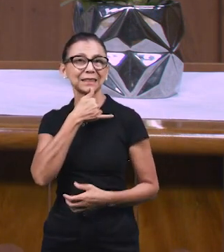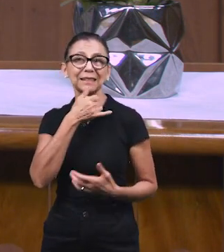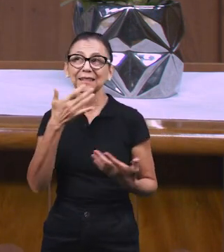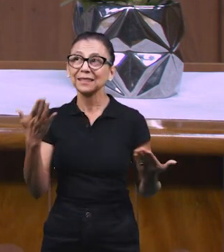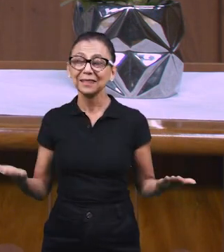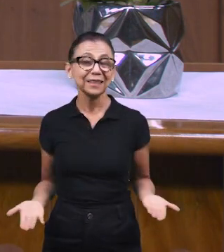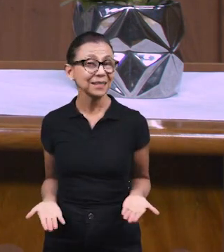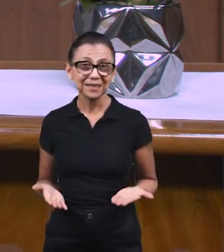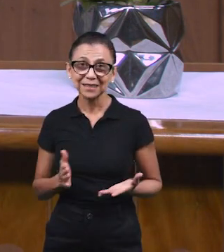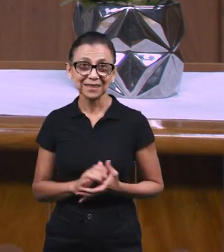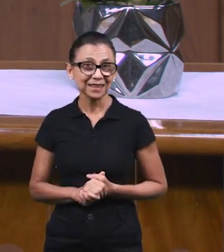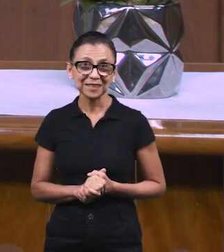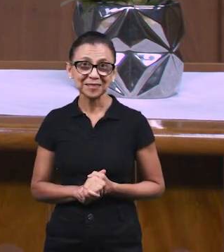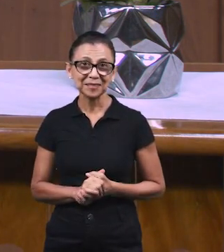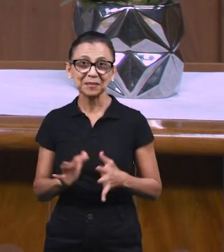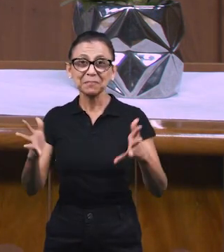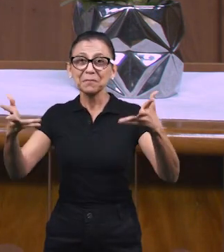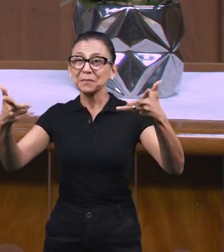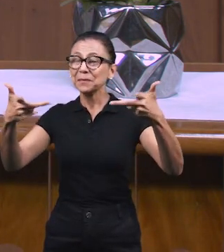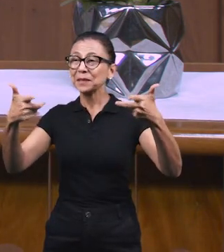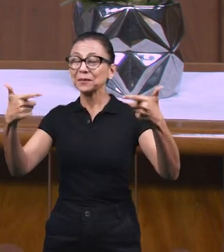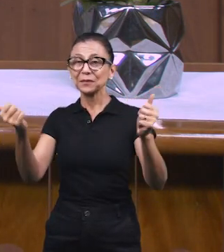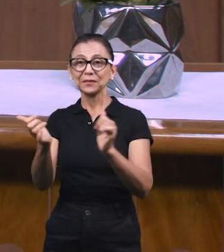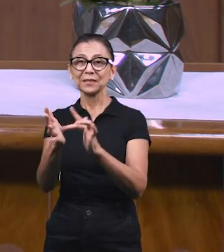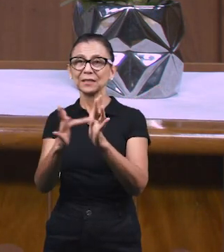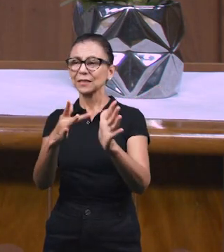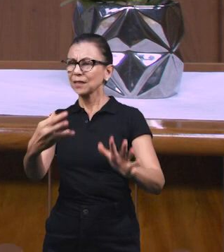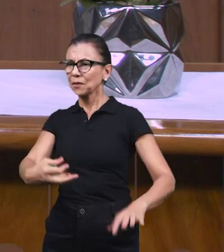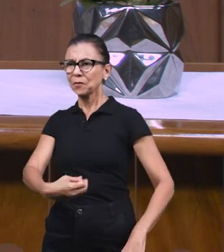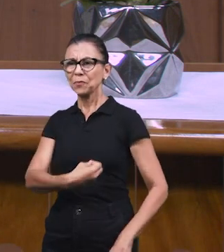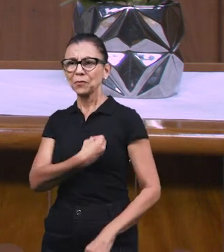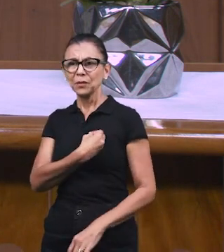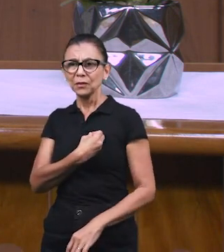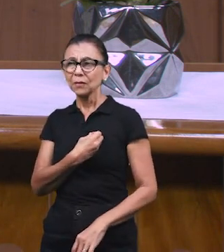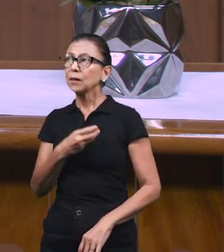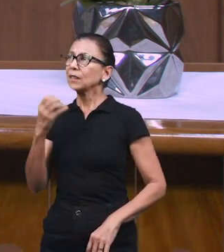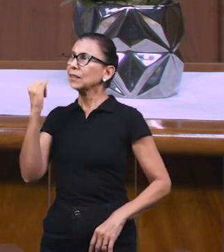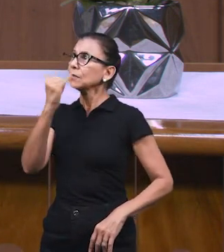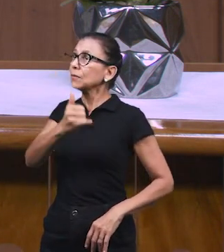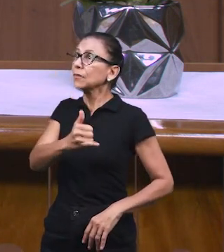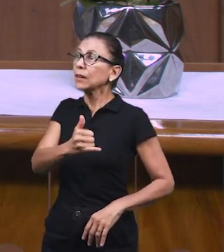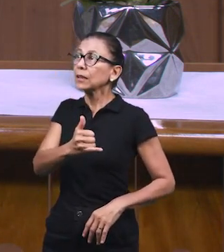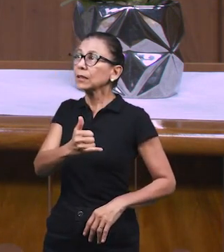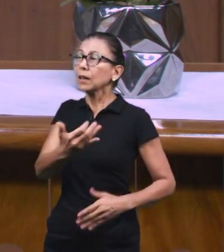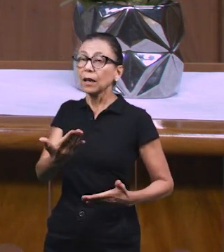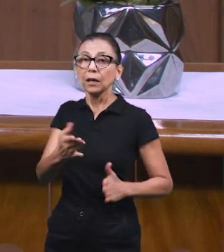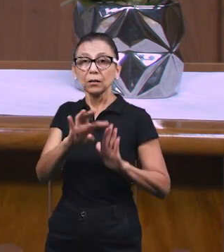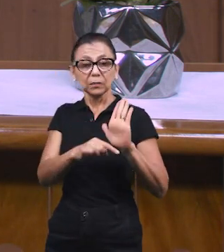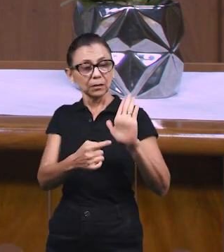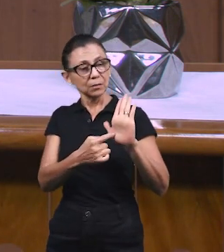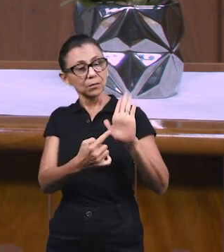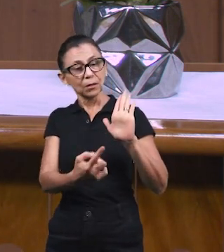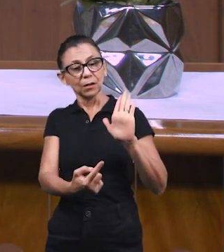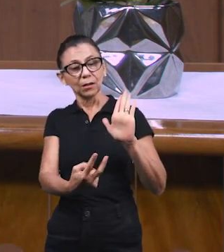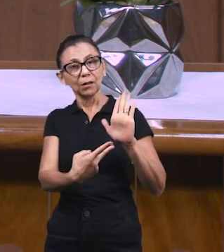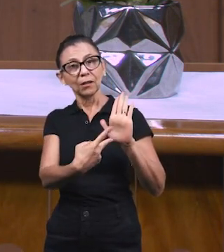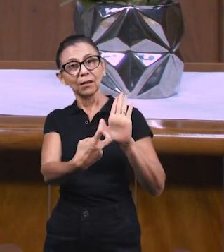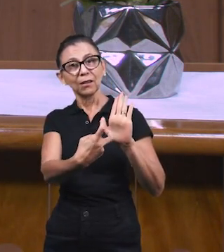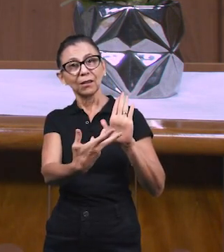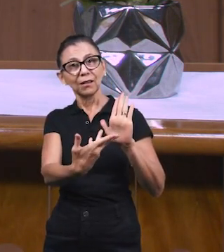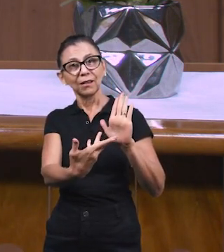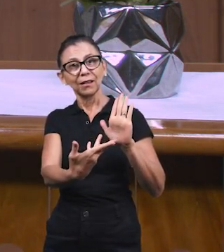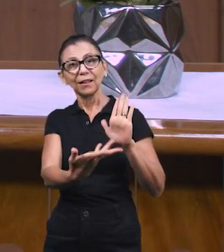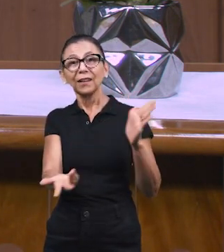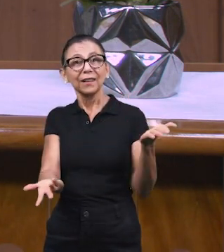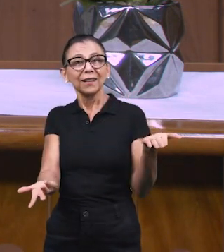Quanta descoberta maravilhosa. Ele está vivo e ele está falando. Aqui, ó, está no texto, ó. Ele está